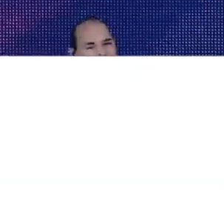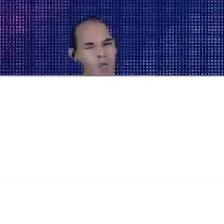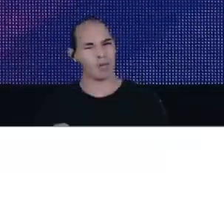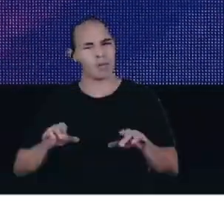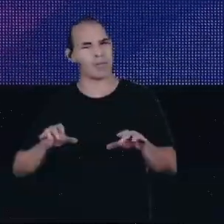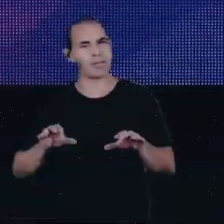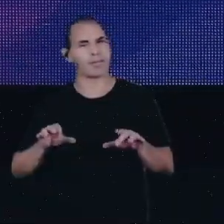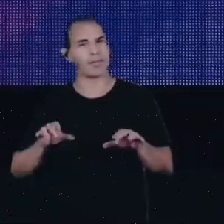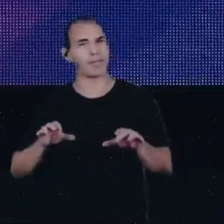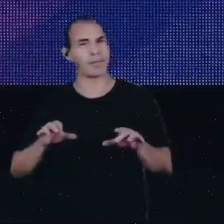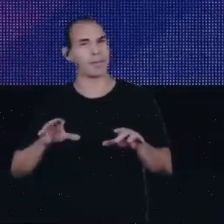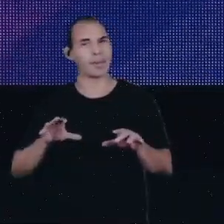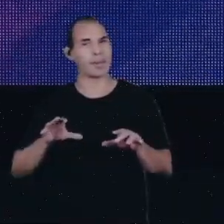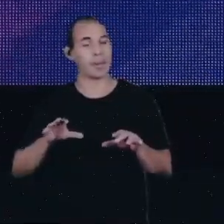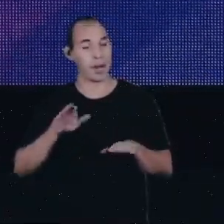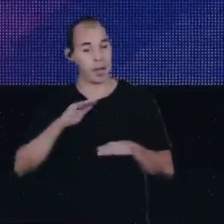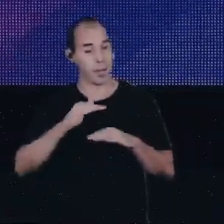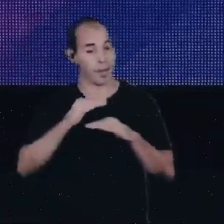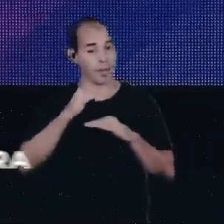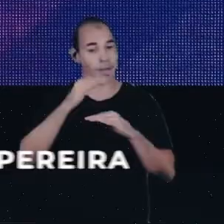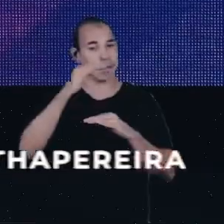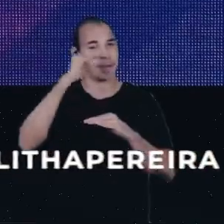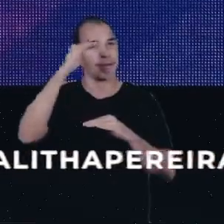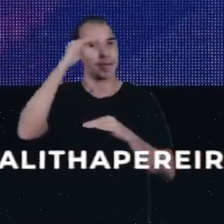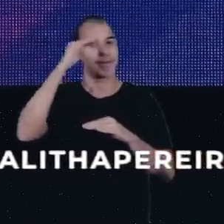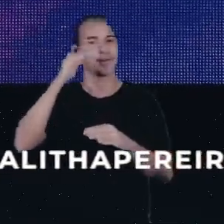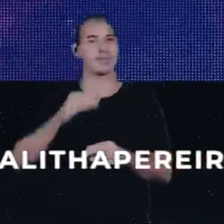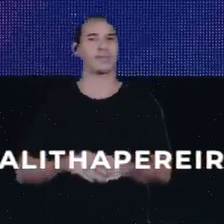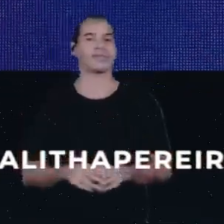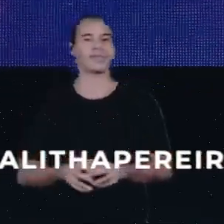tu agora. Obrigado.